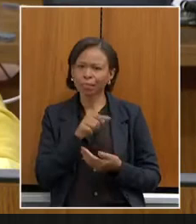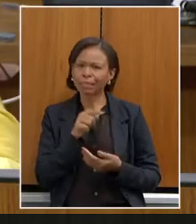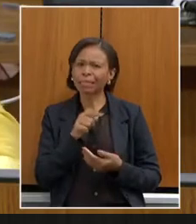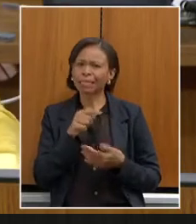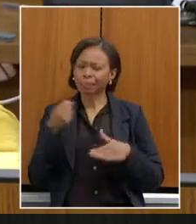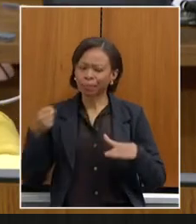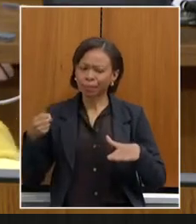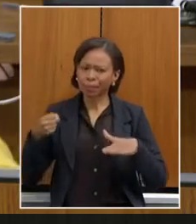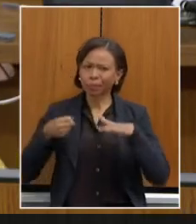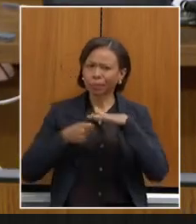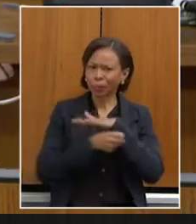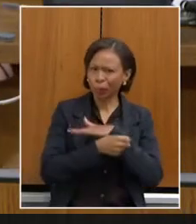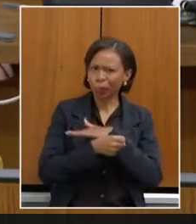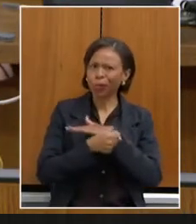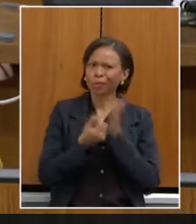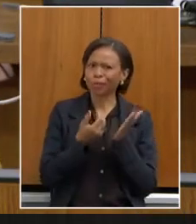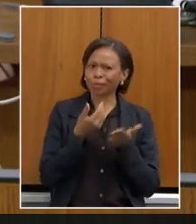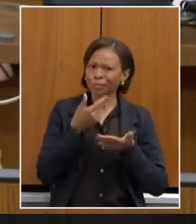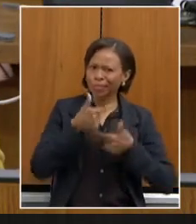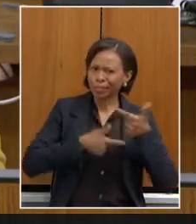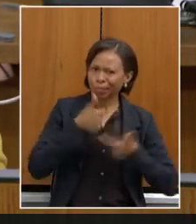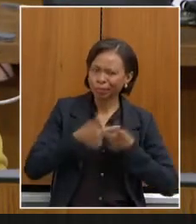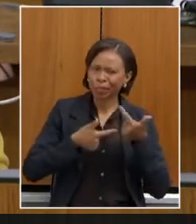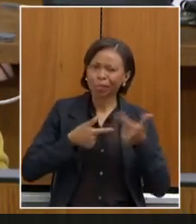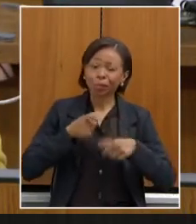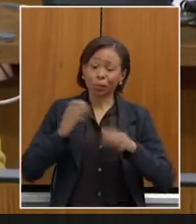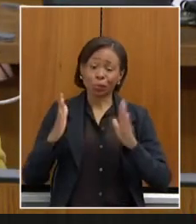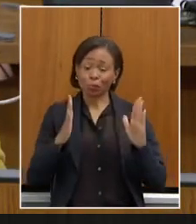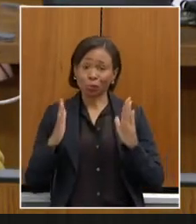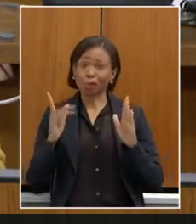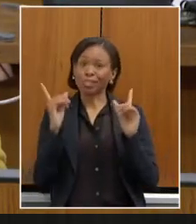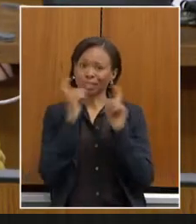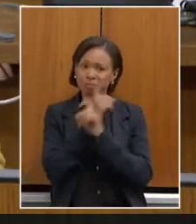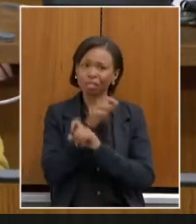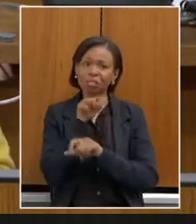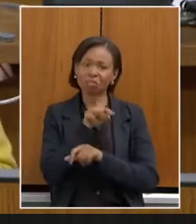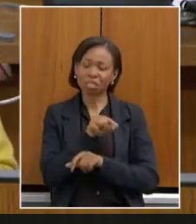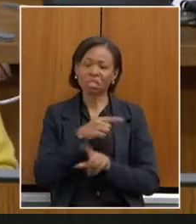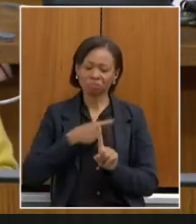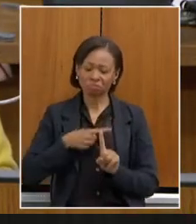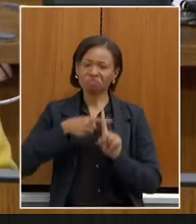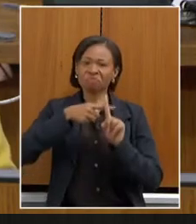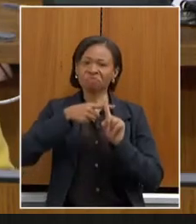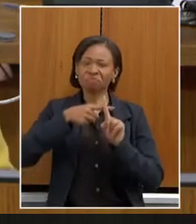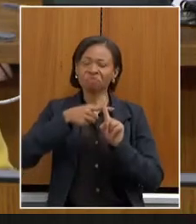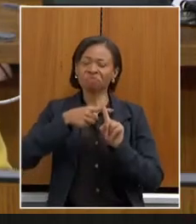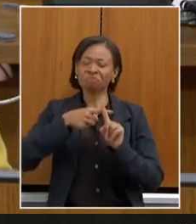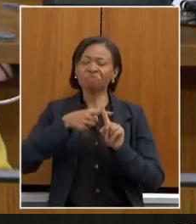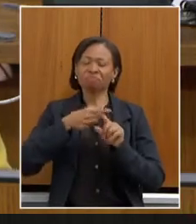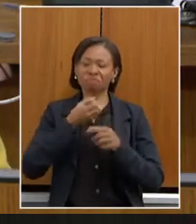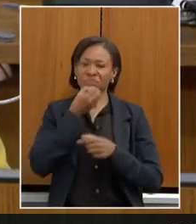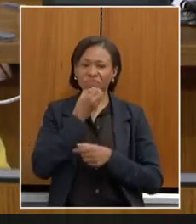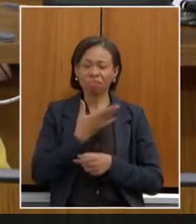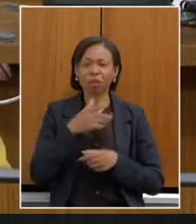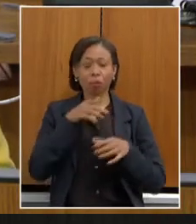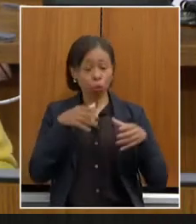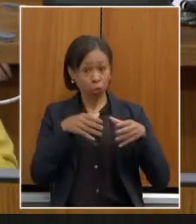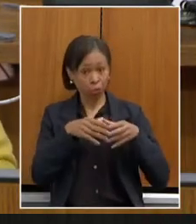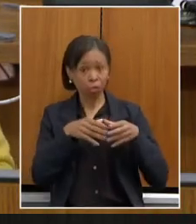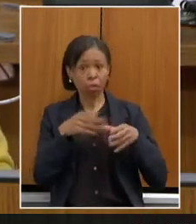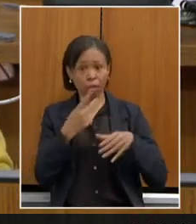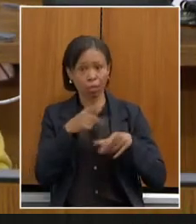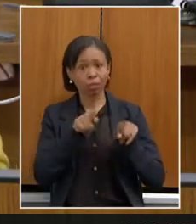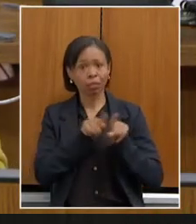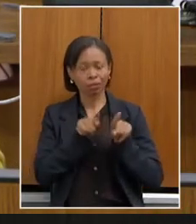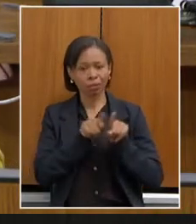e tem respondido de forma tão positiva viu isso vale pra sua equipe tá o André e o Bir aqui levem